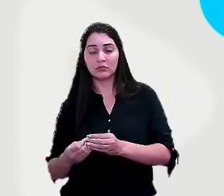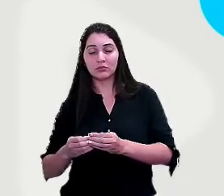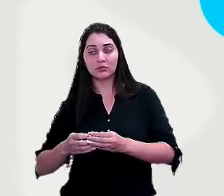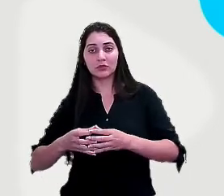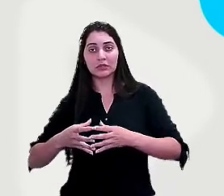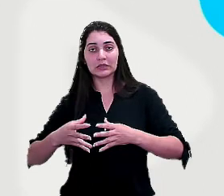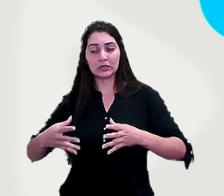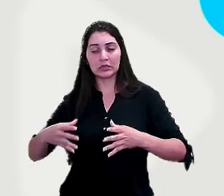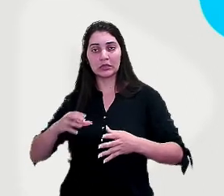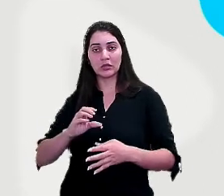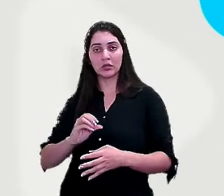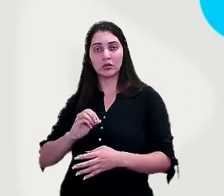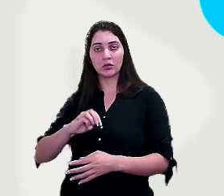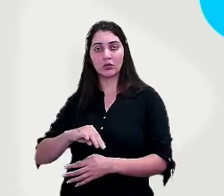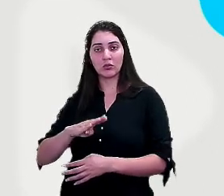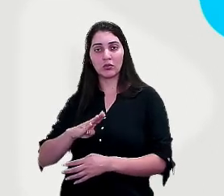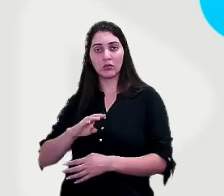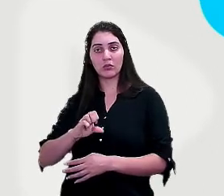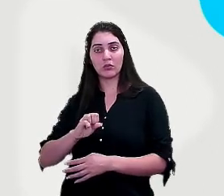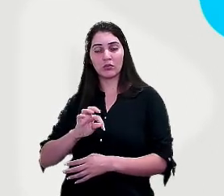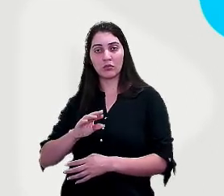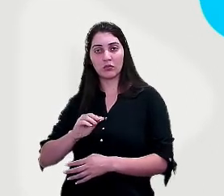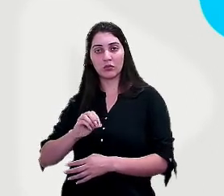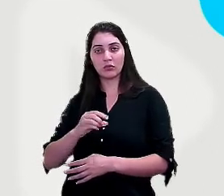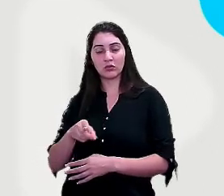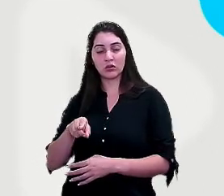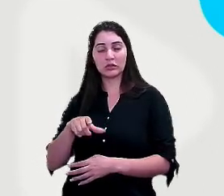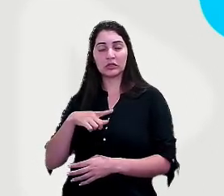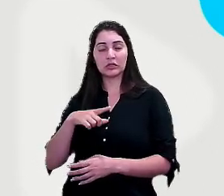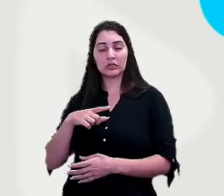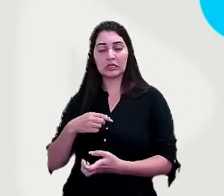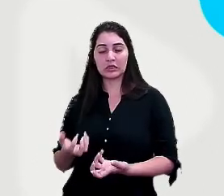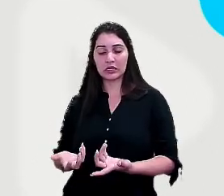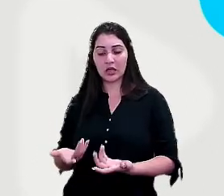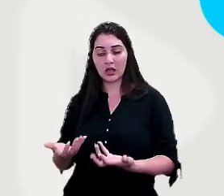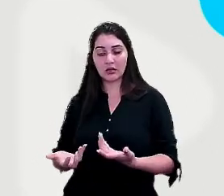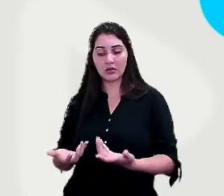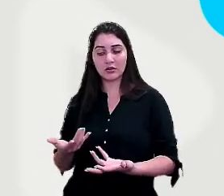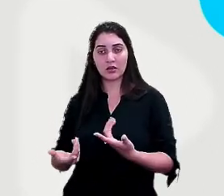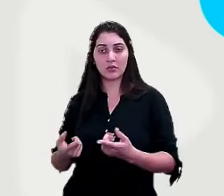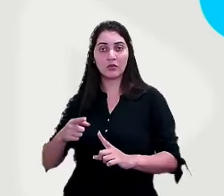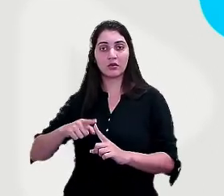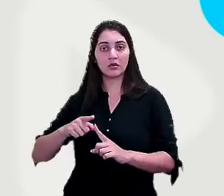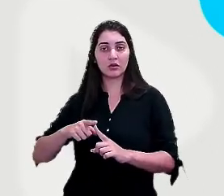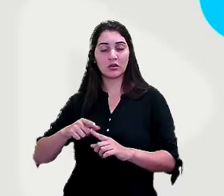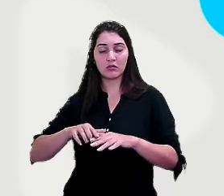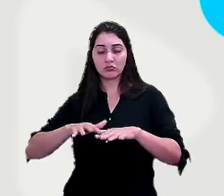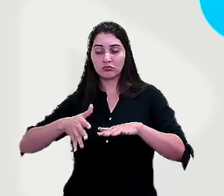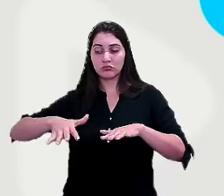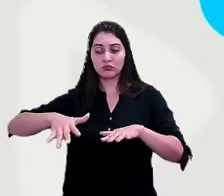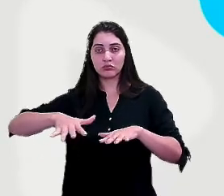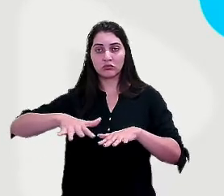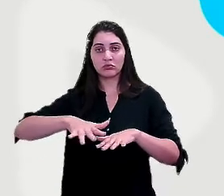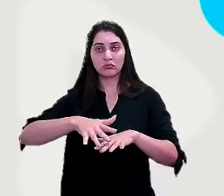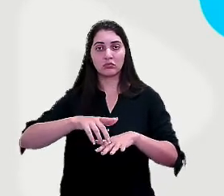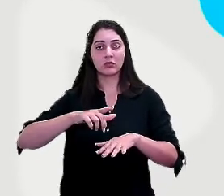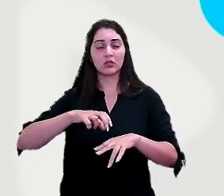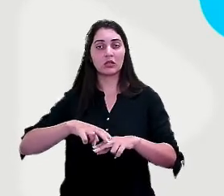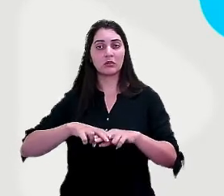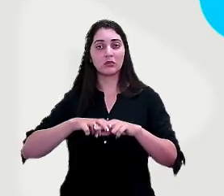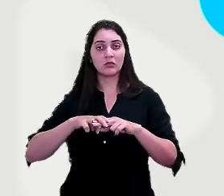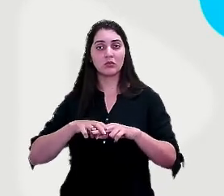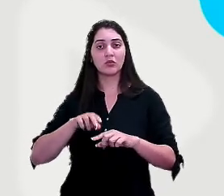essa combustão ela vai fazer com que há uma queima muito grande de matéria, né, nessa crosta, causando